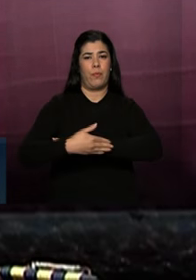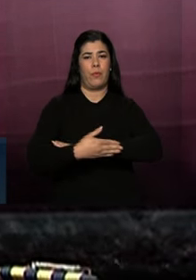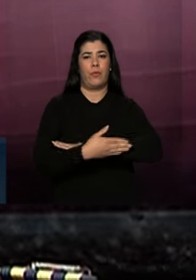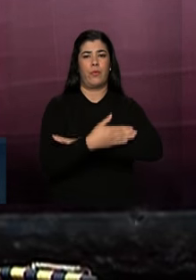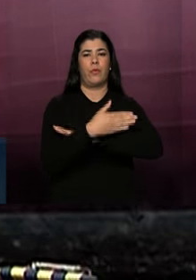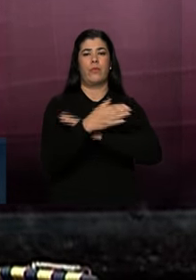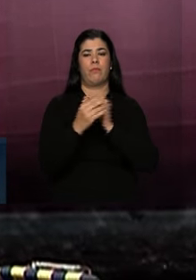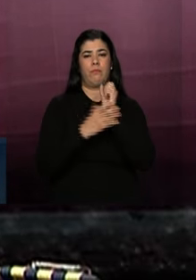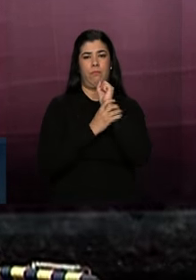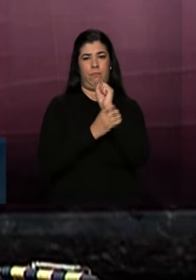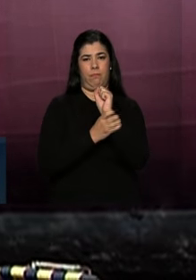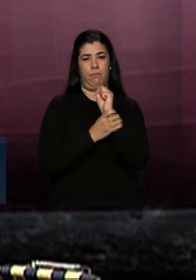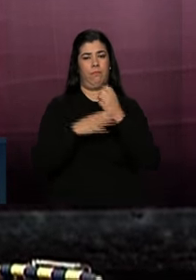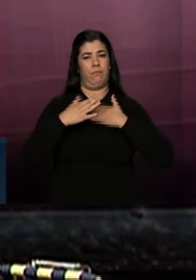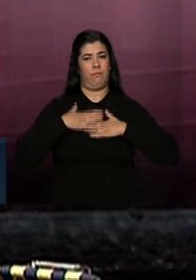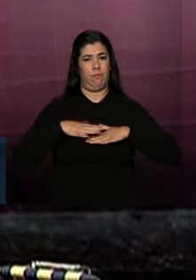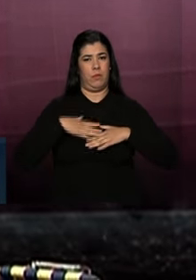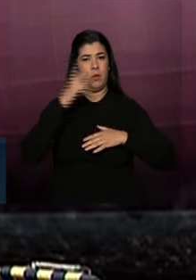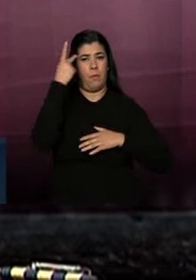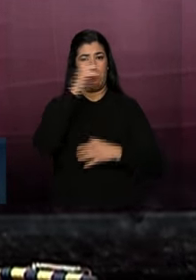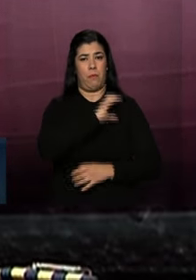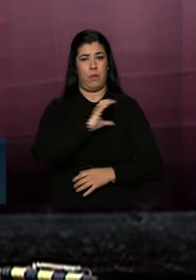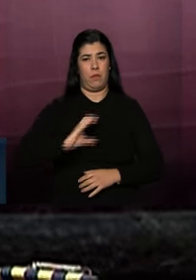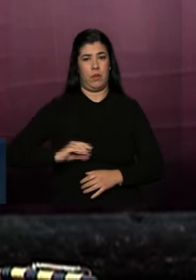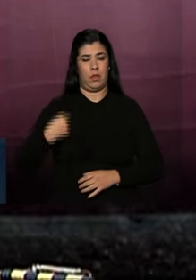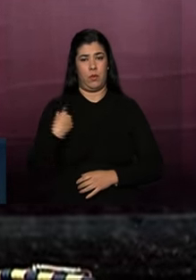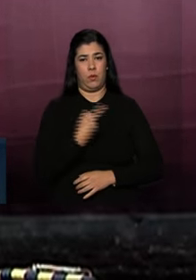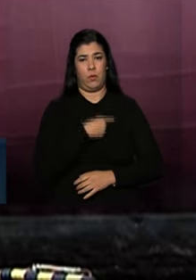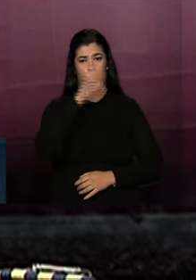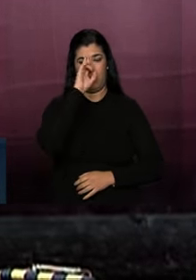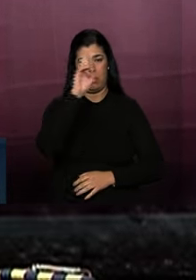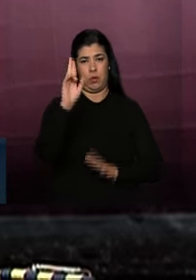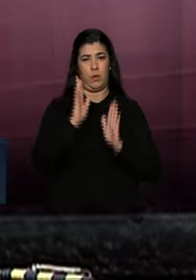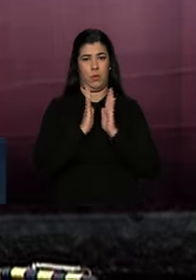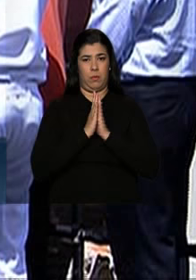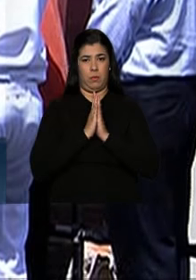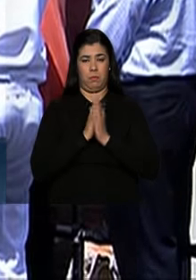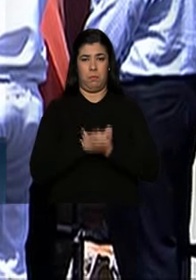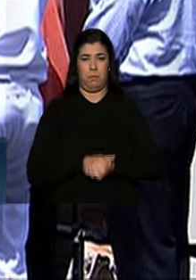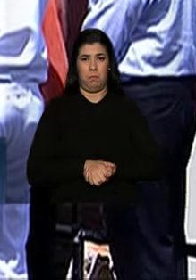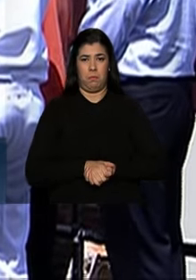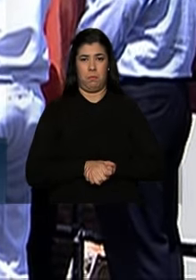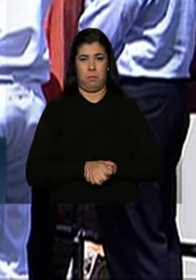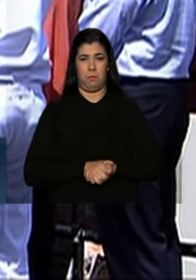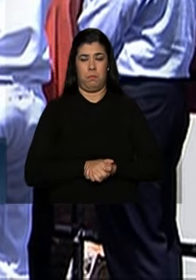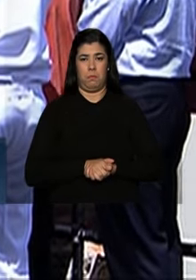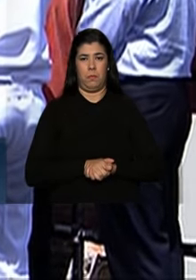Segurança, perene, por Cristo nosso Senhor.